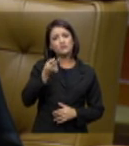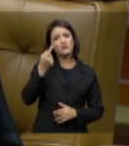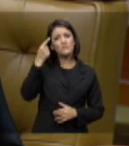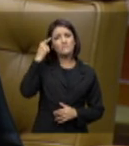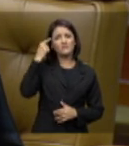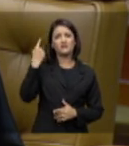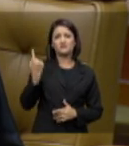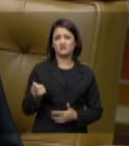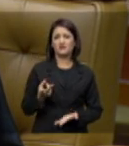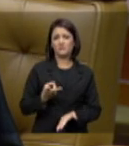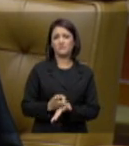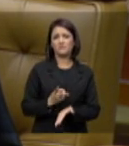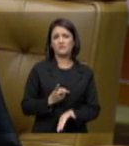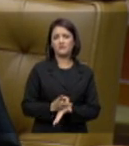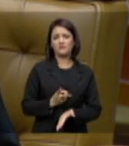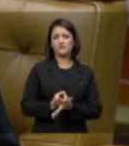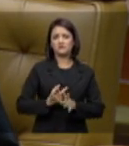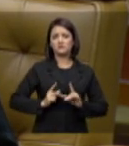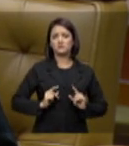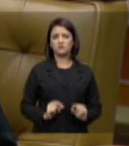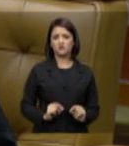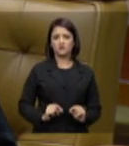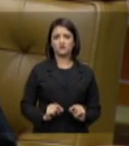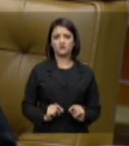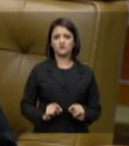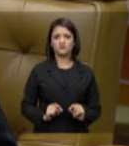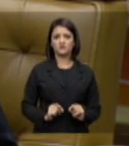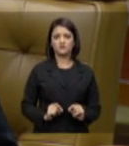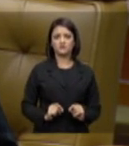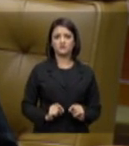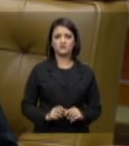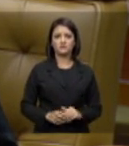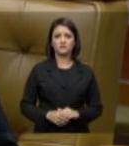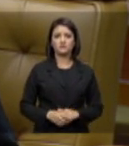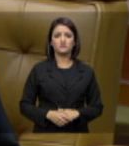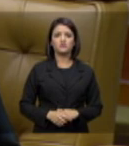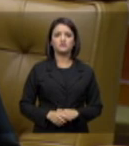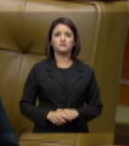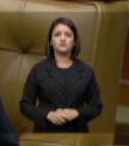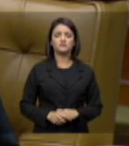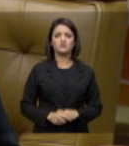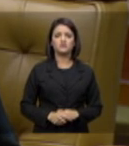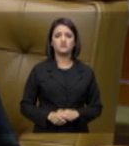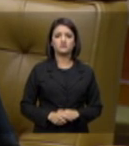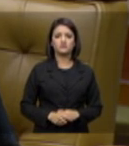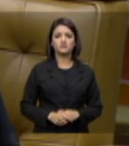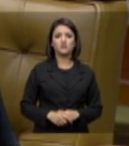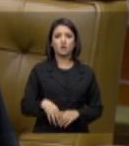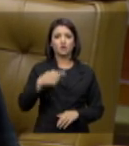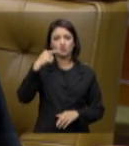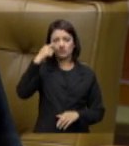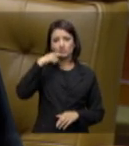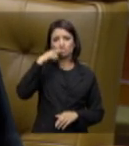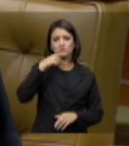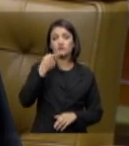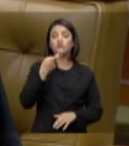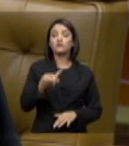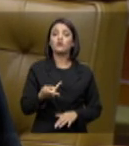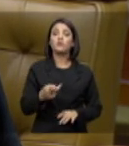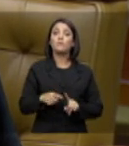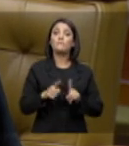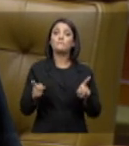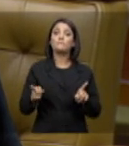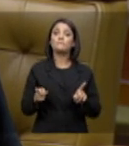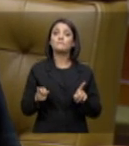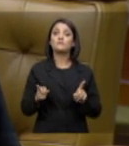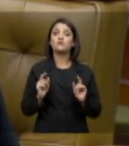e é verdade e nessa linha entendo que o ministro gilmar faz uma ponderação extremamente razoável de